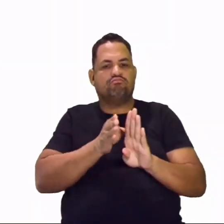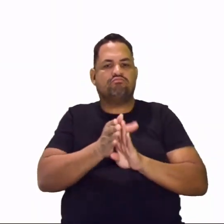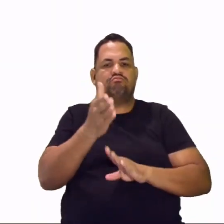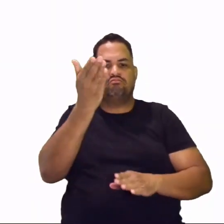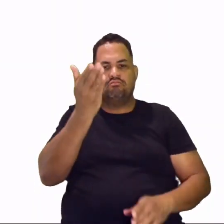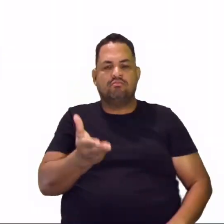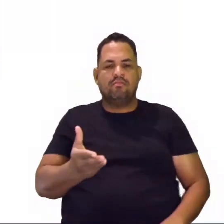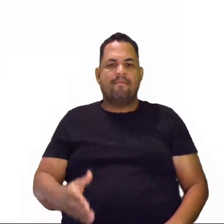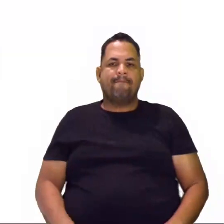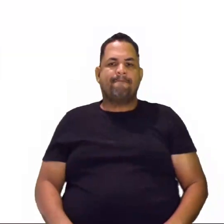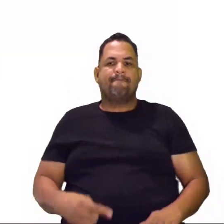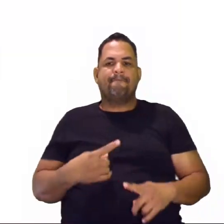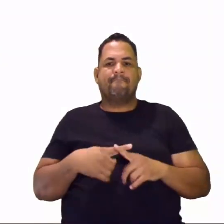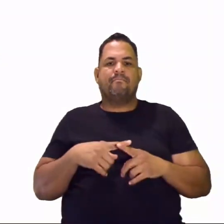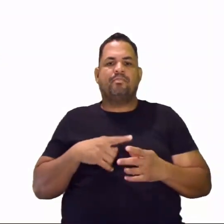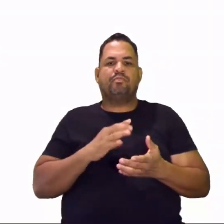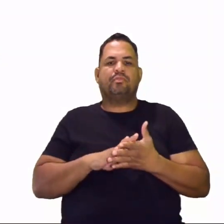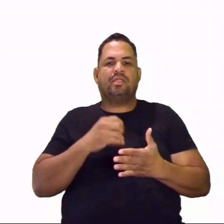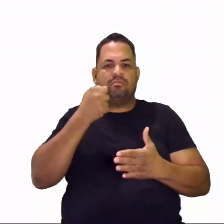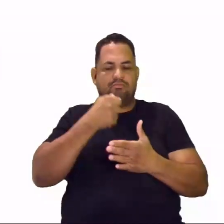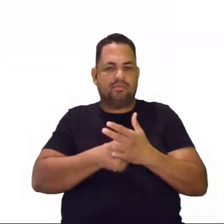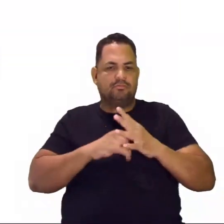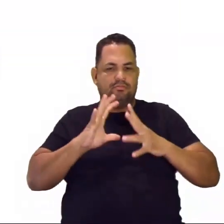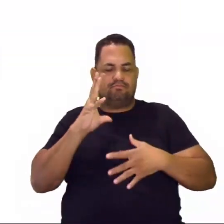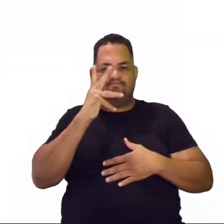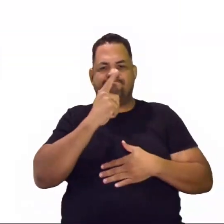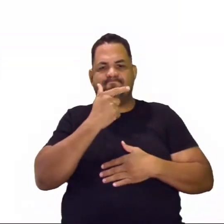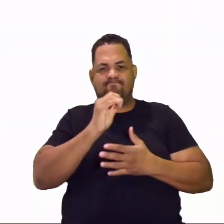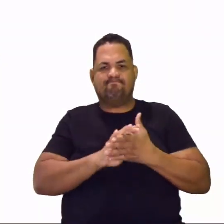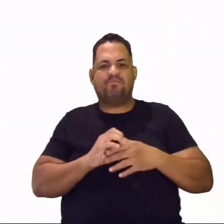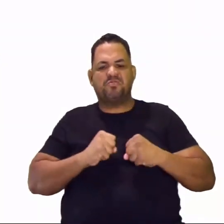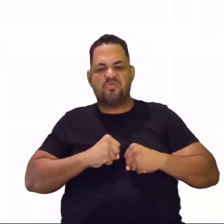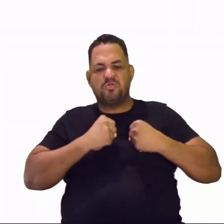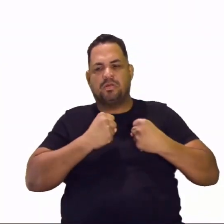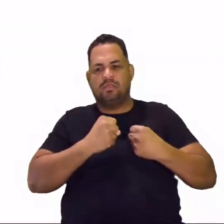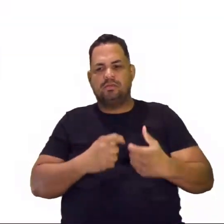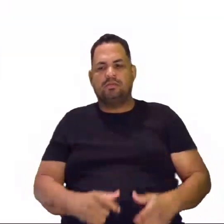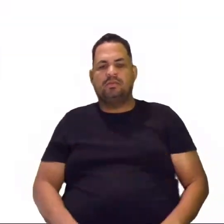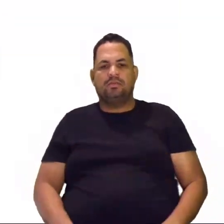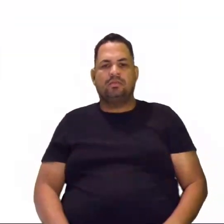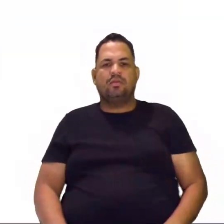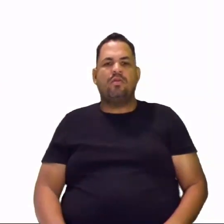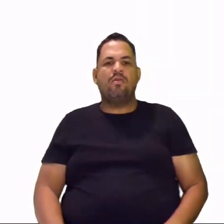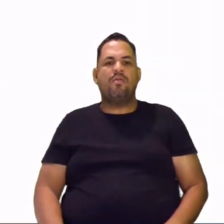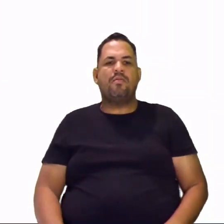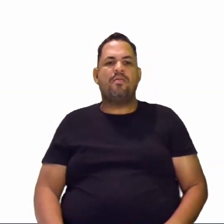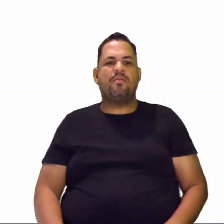Eu recomendo porque é uma luta muito bonita. Uma mulher de coragem, né?